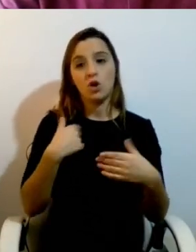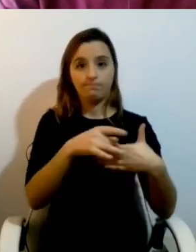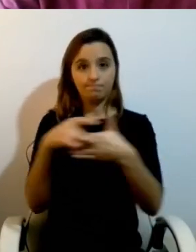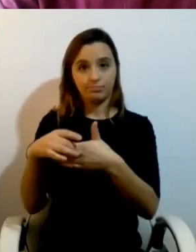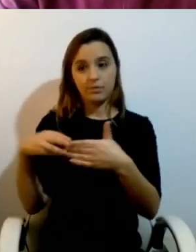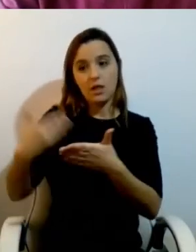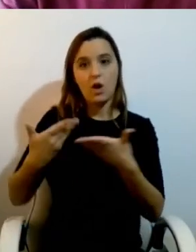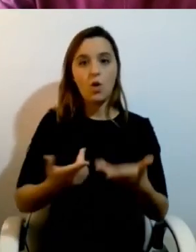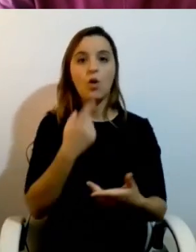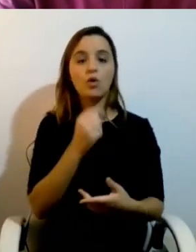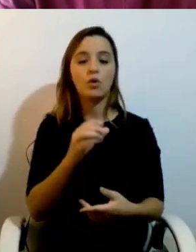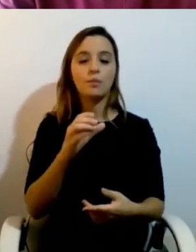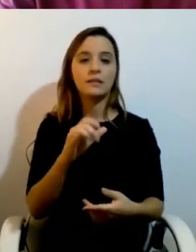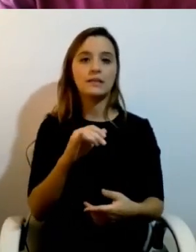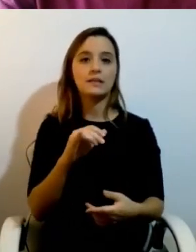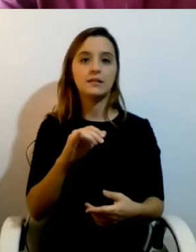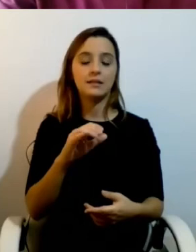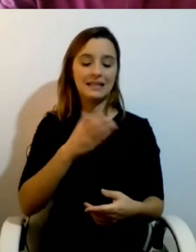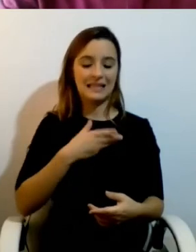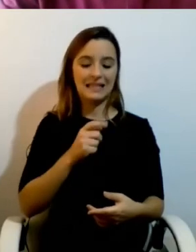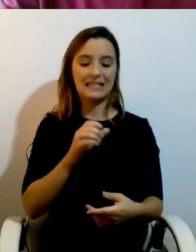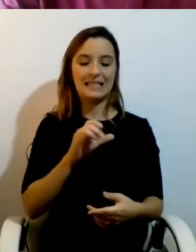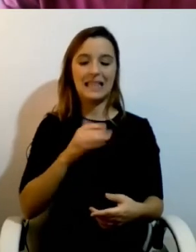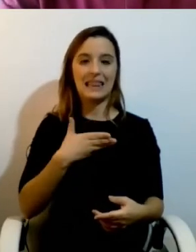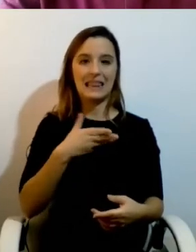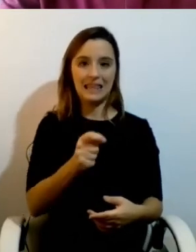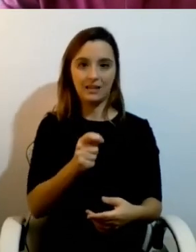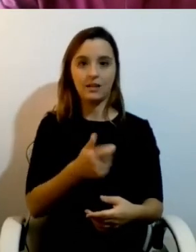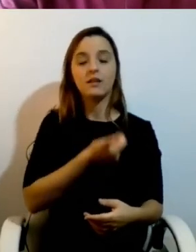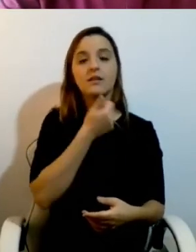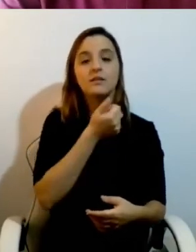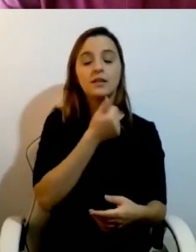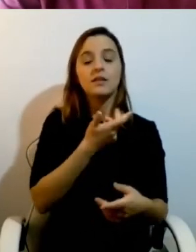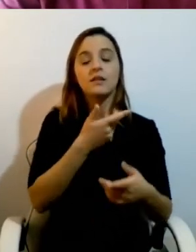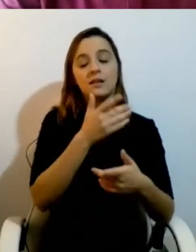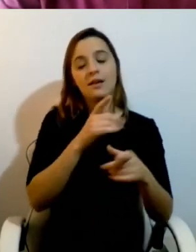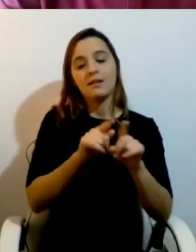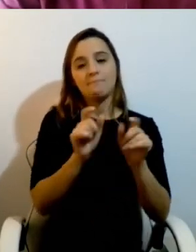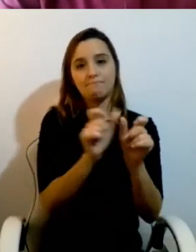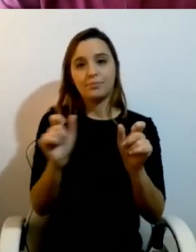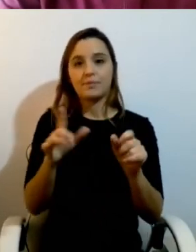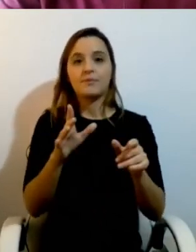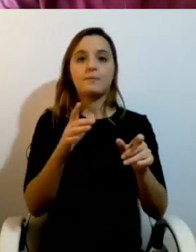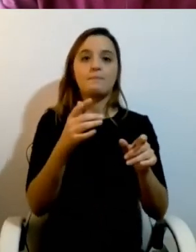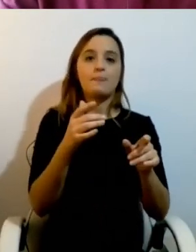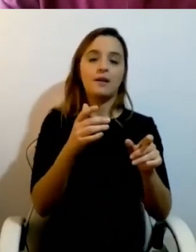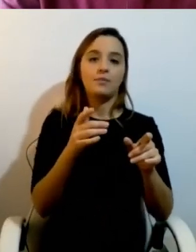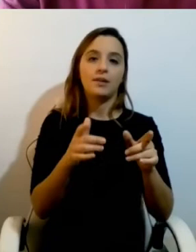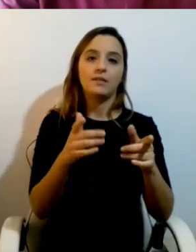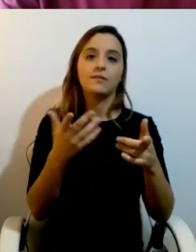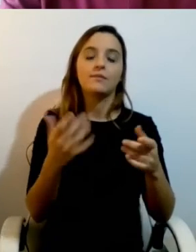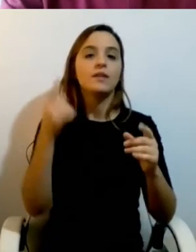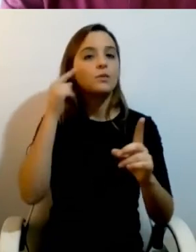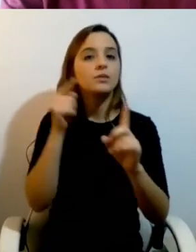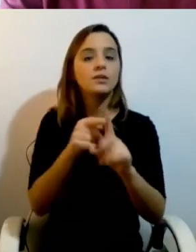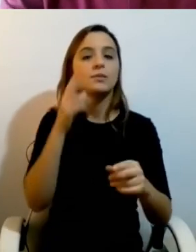intitulado Decide, de Ciência e Autodeterminação, o Desafio da Vida Independente em Portugal. E este projeto tinha precisamente como objetivo